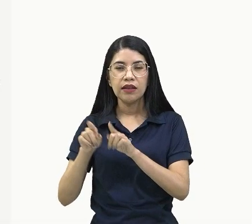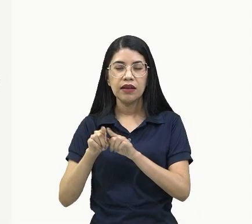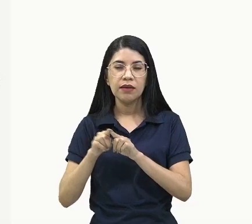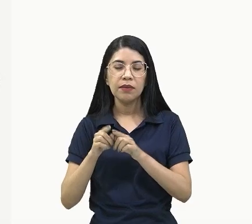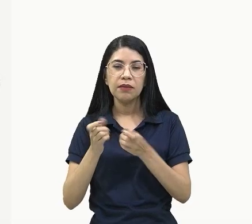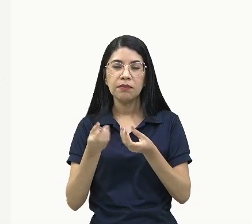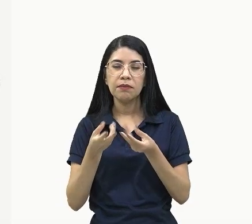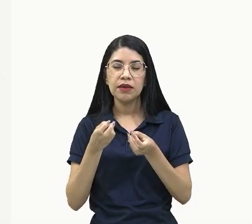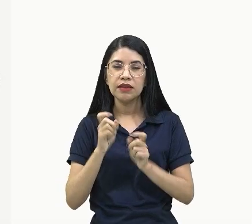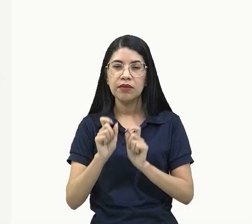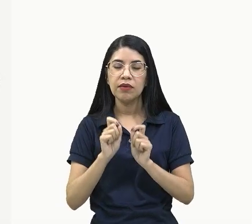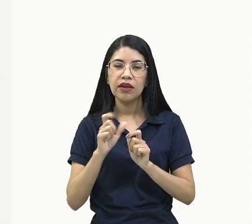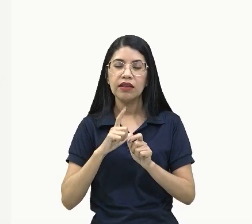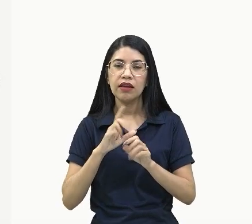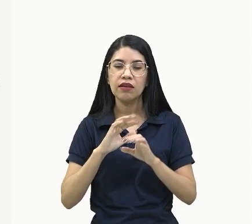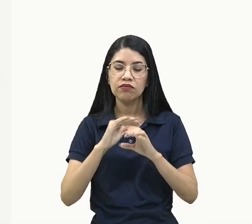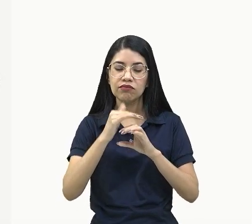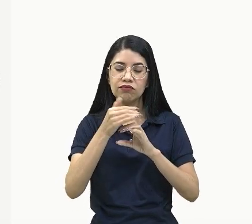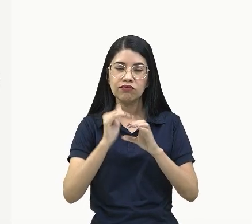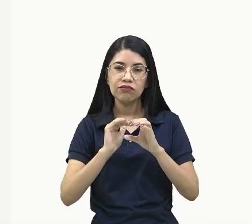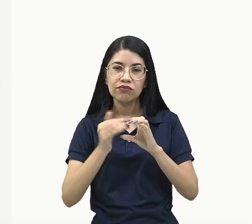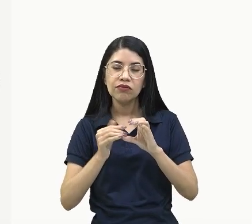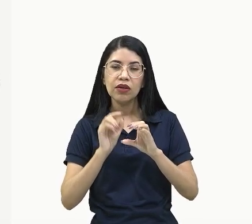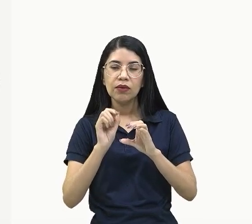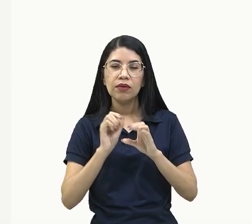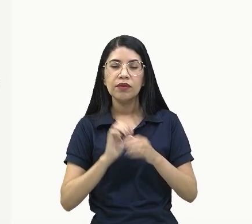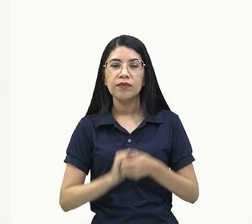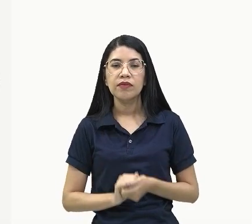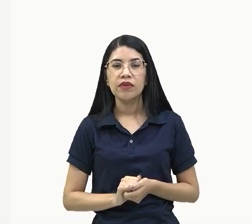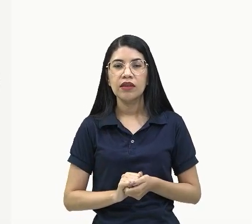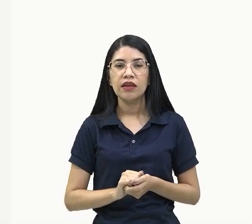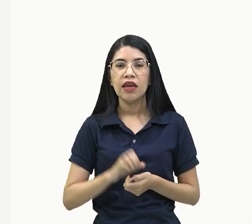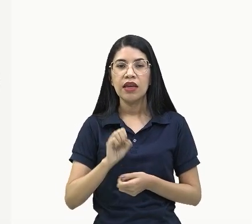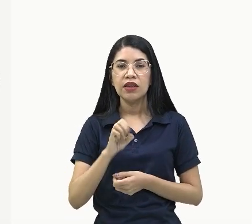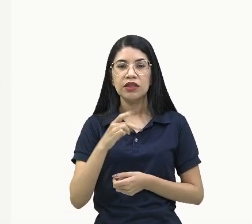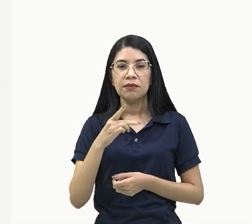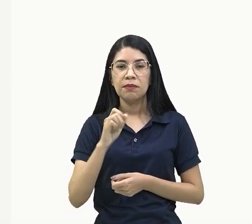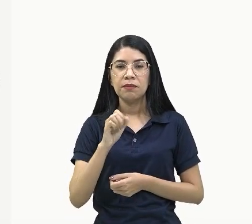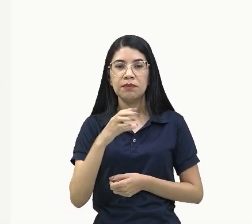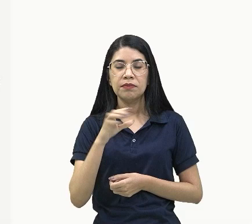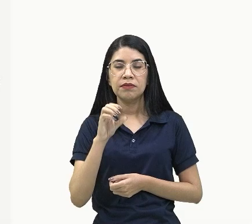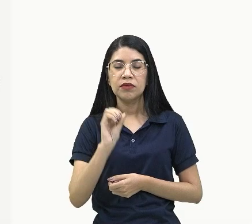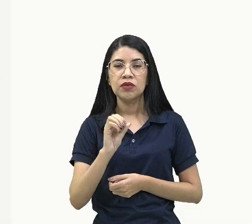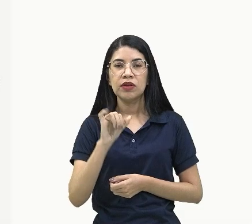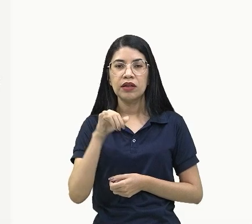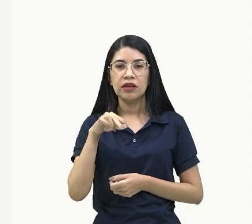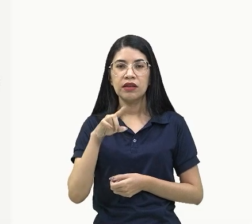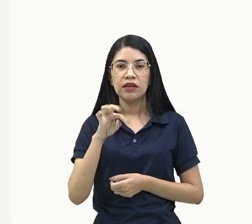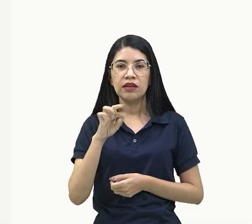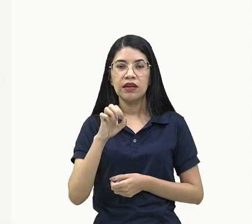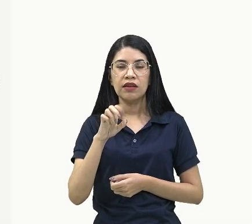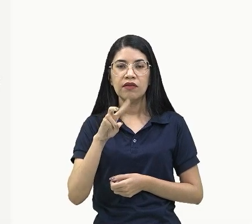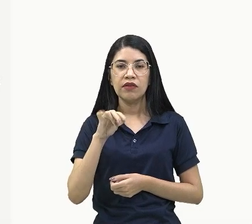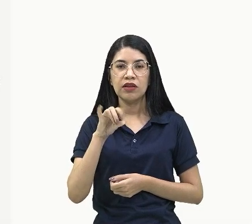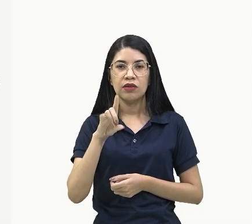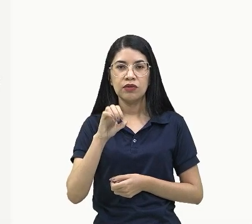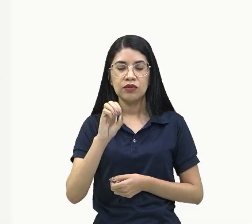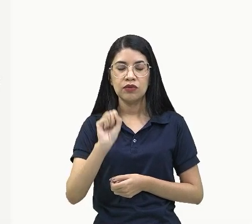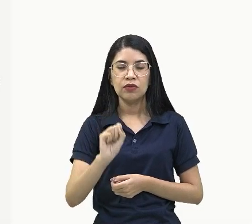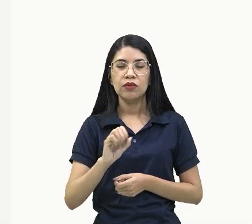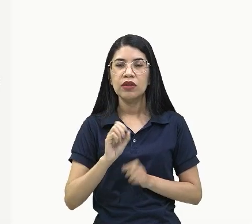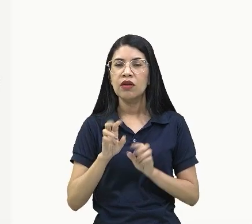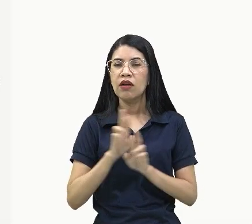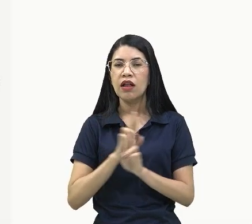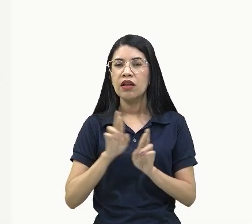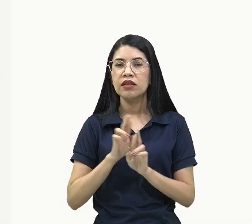e as membranas o que a gente chama de espaço interviloso. Vejam só. Qual é a associação daquelas estruturas